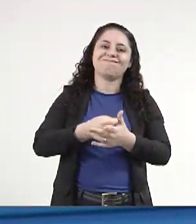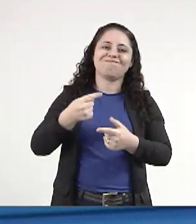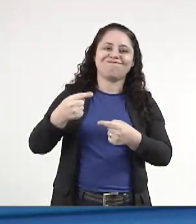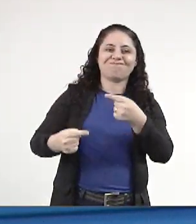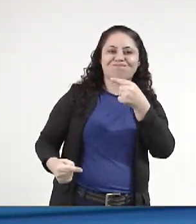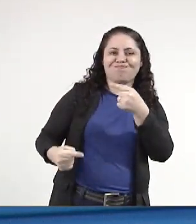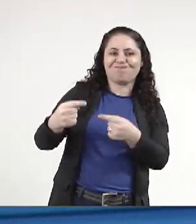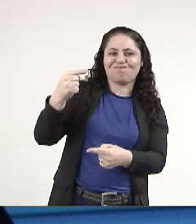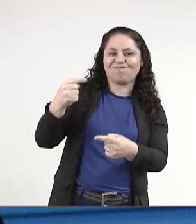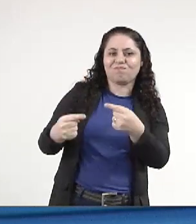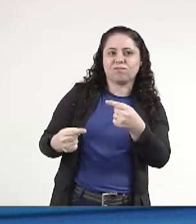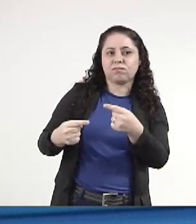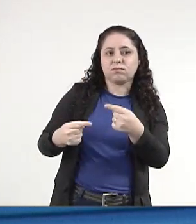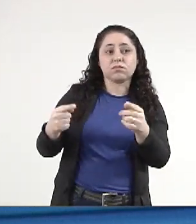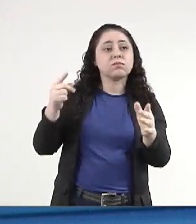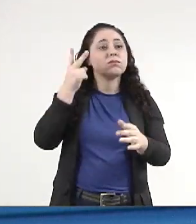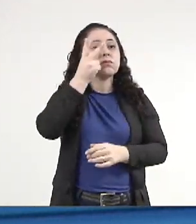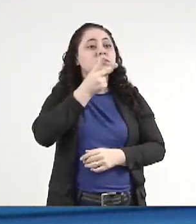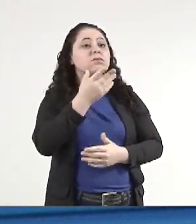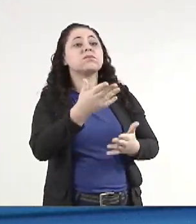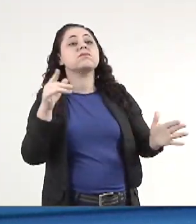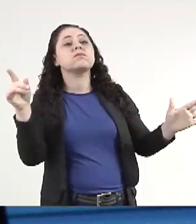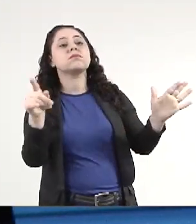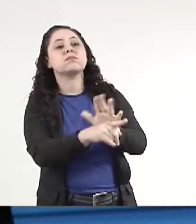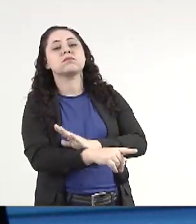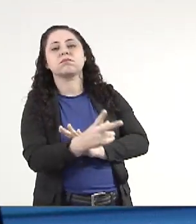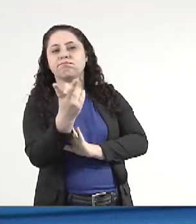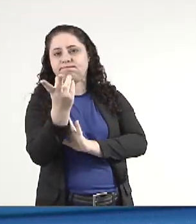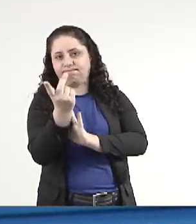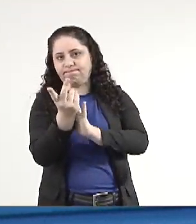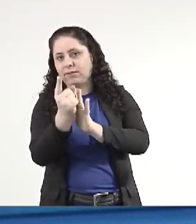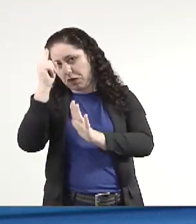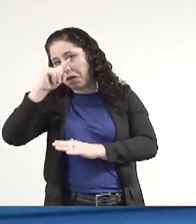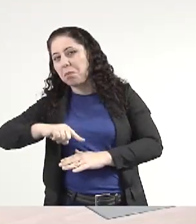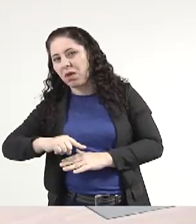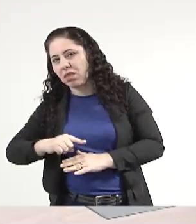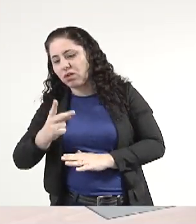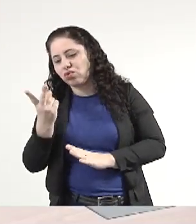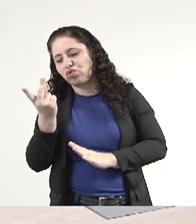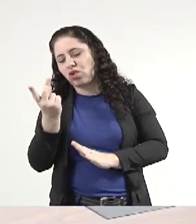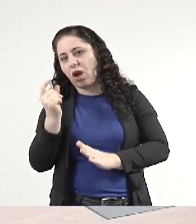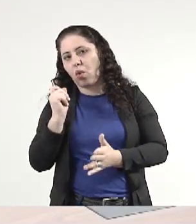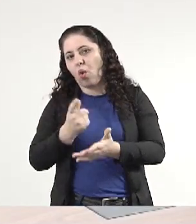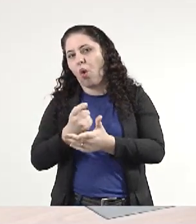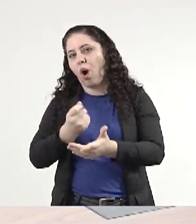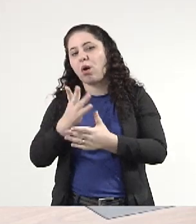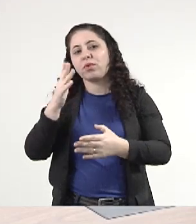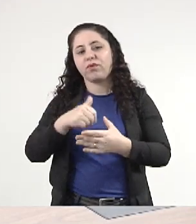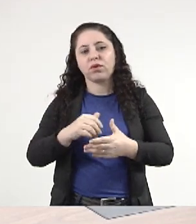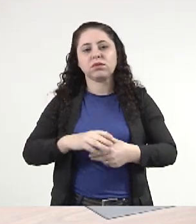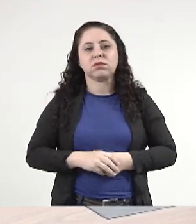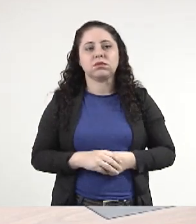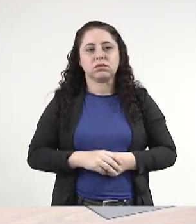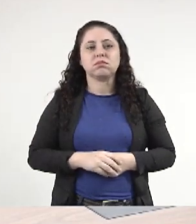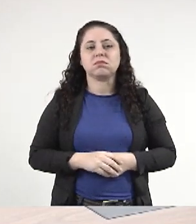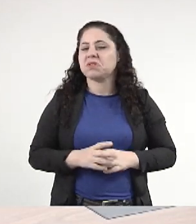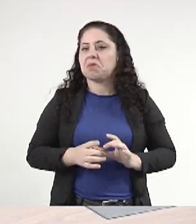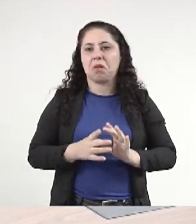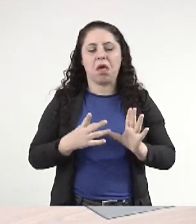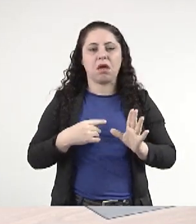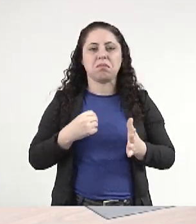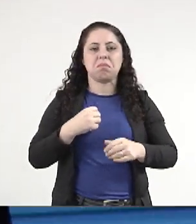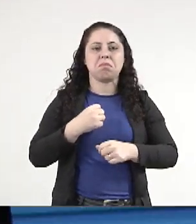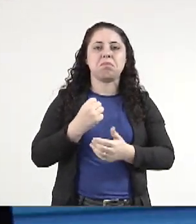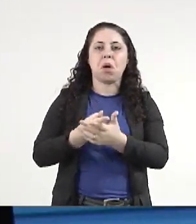disputa eleitoral, pergunta para os vereadores que estão aí, é o dinheiro. É o dinheiro, é a compra de voto deliberada,